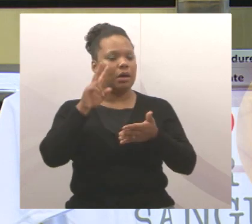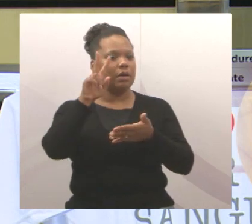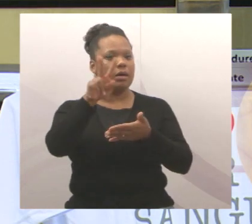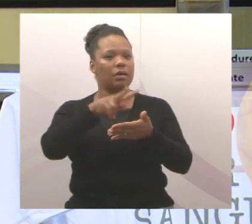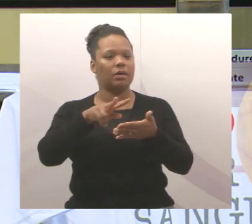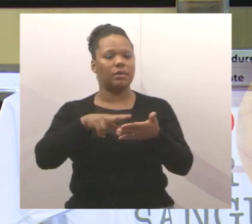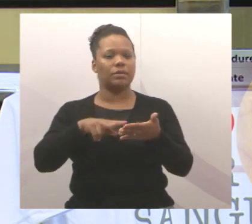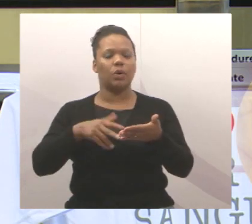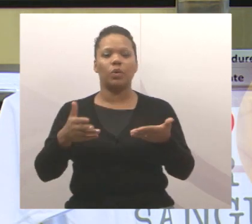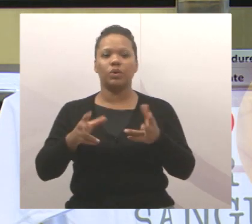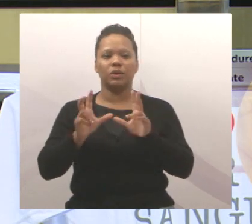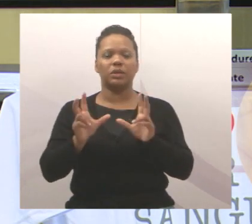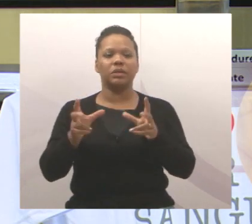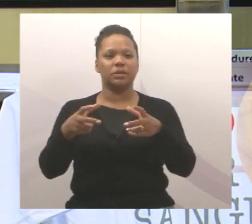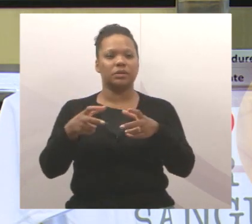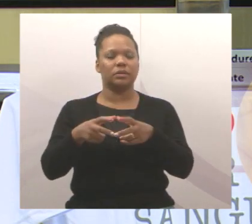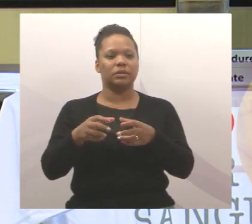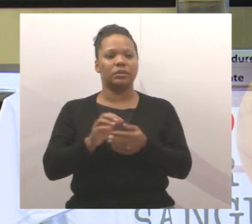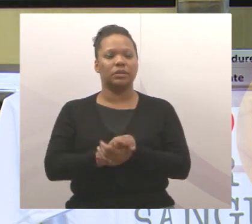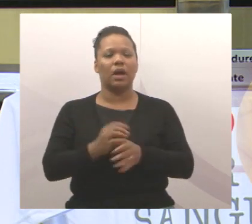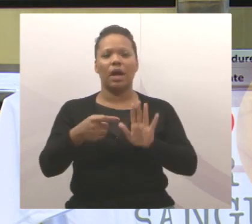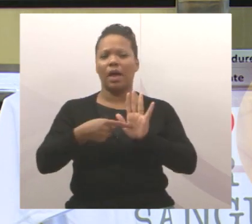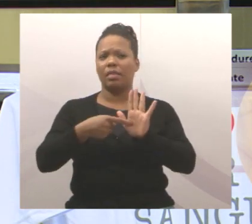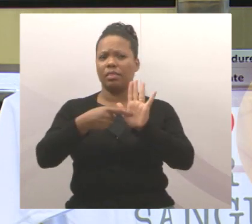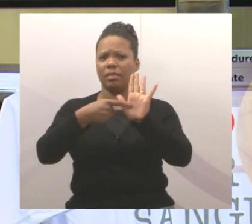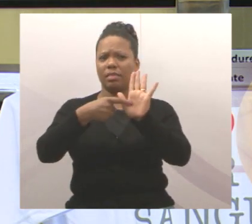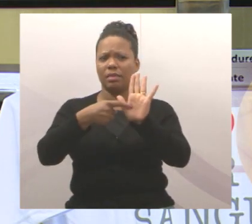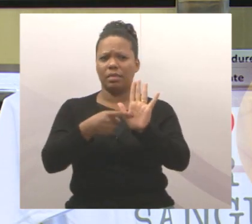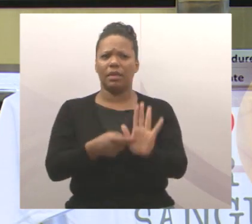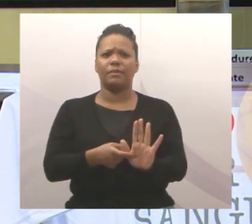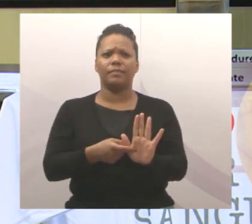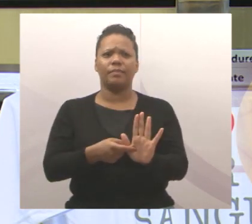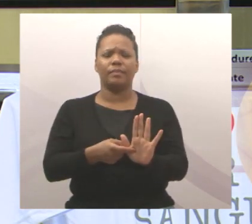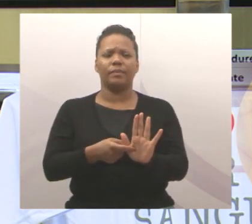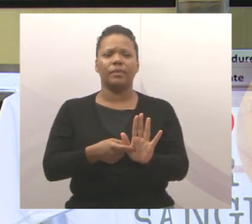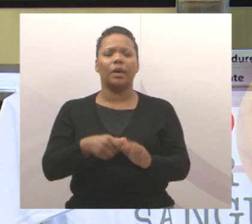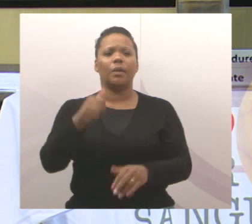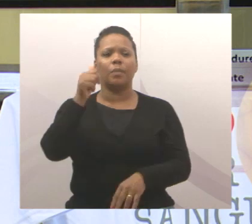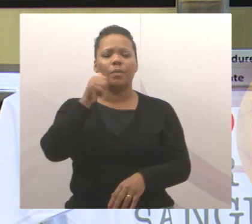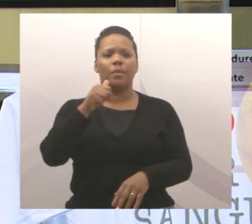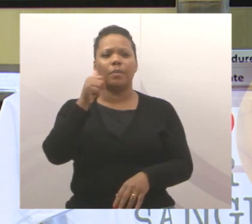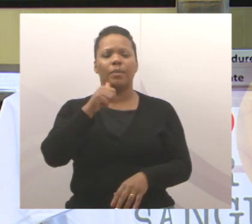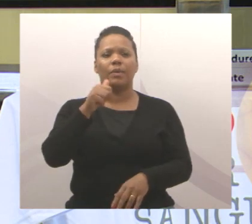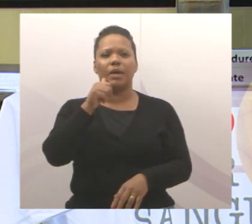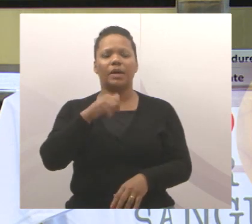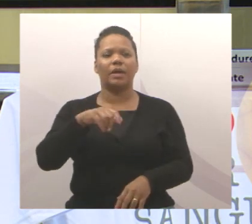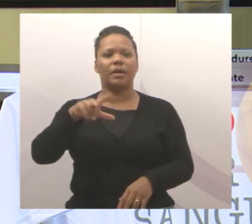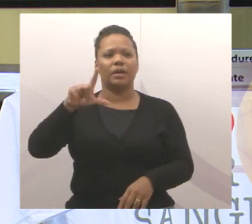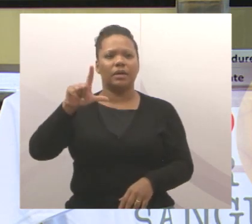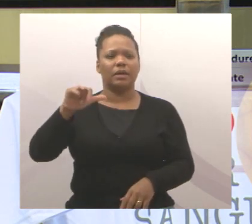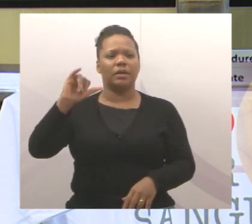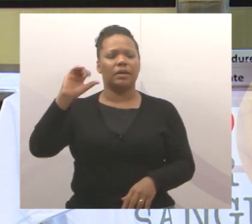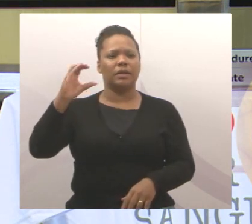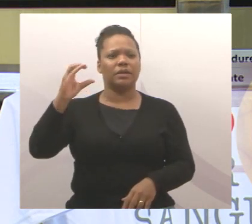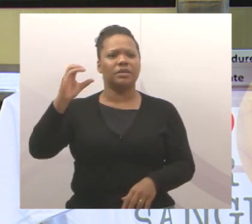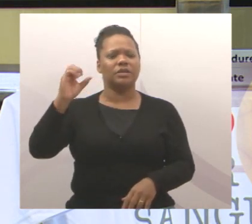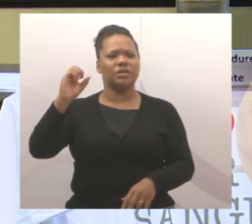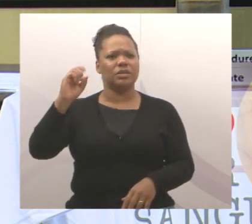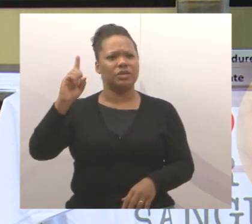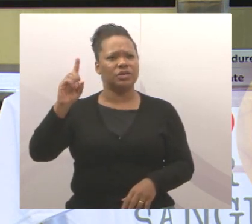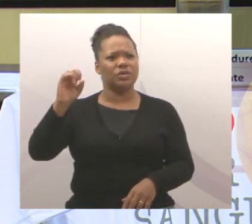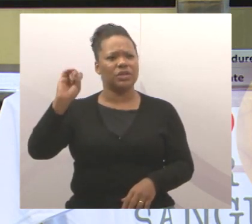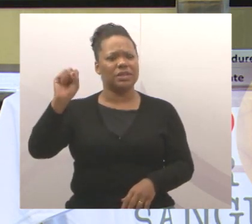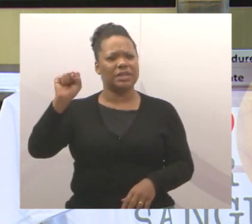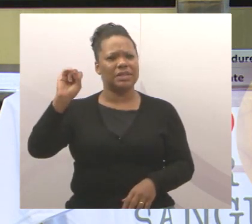na presente sessão ordinária as denúncias apresentadas pela munícipe senhora Lindicey Cristina Rosa e